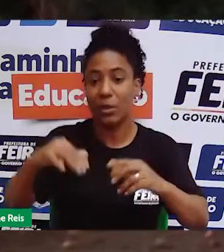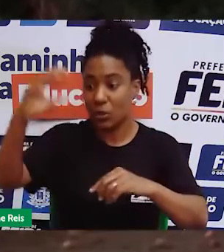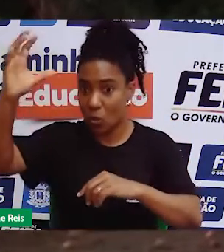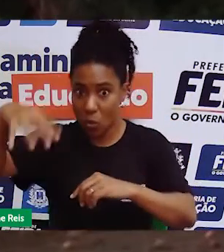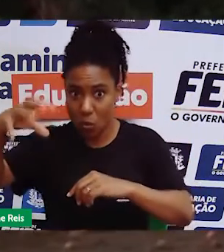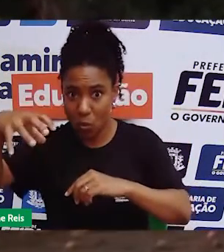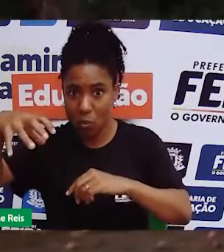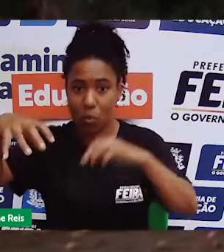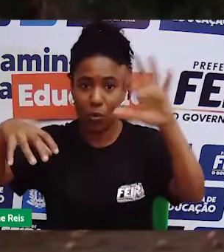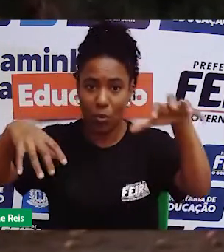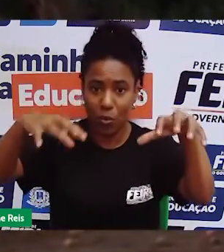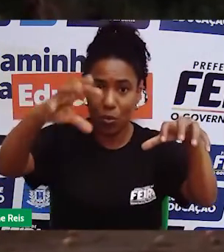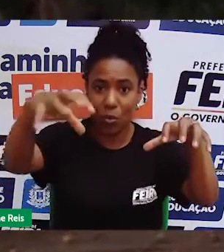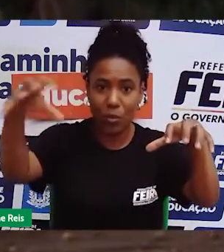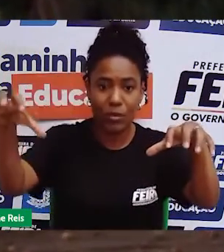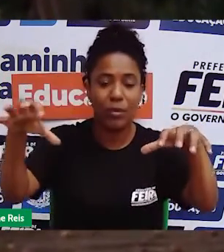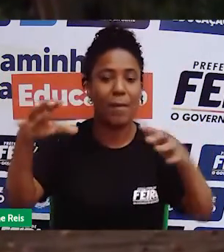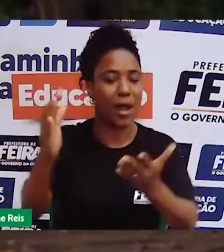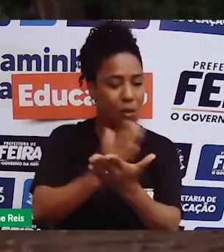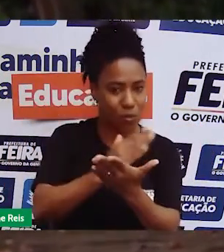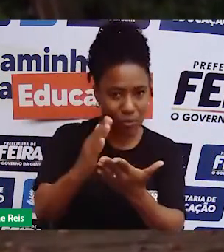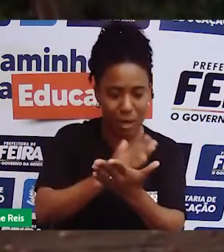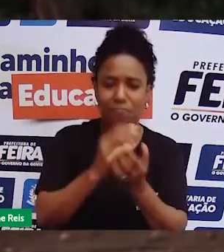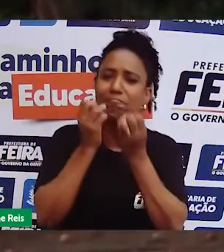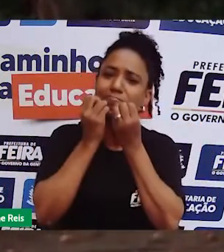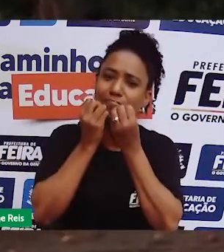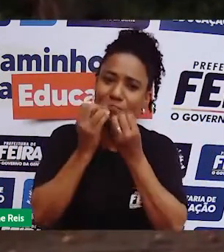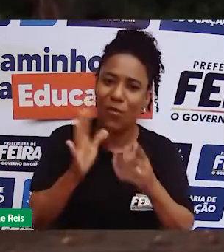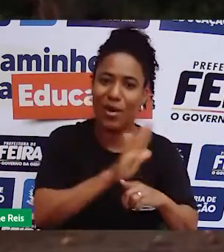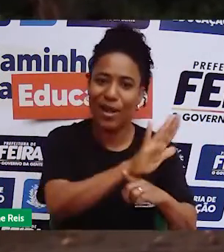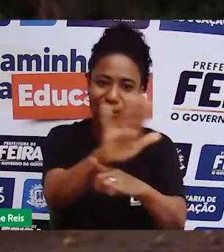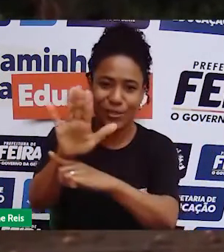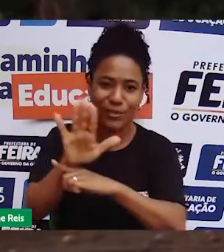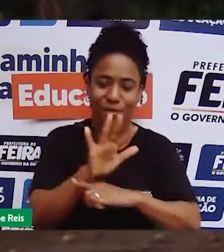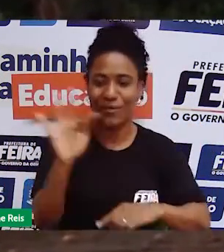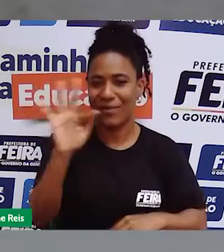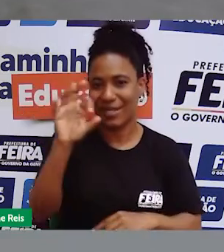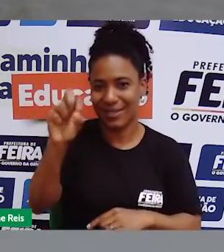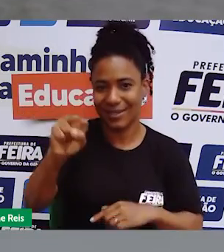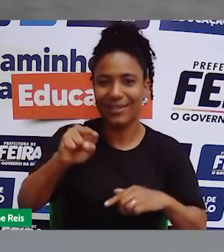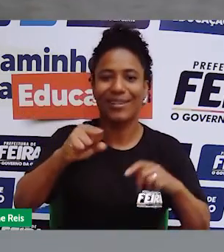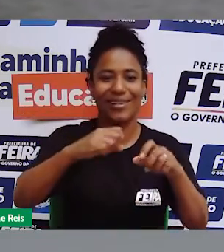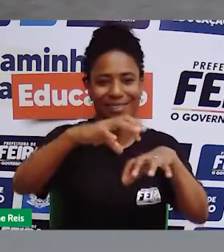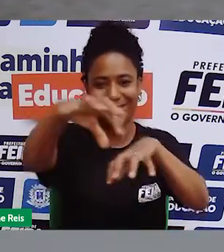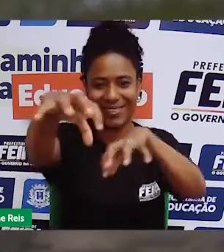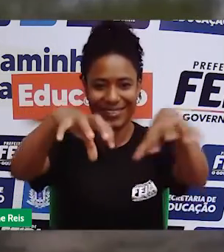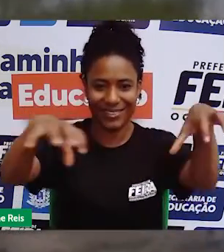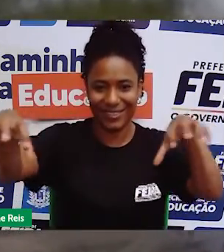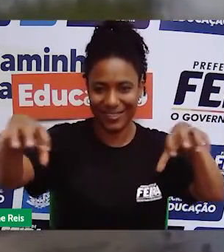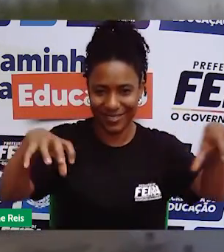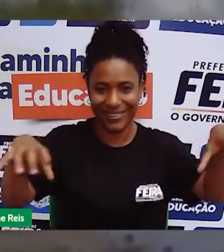no geral, foi uma chuva boa que atendeu, que cobriu toda a comunidade de Feira de Santana e de região também.